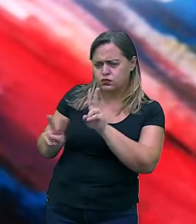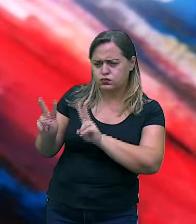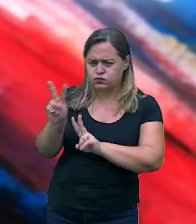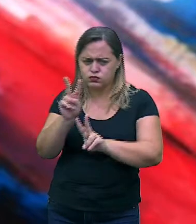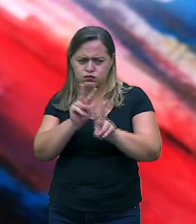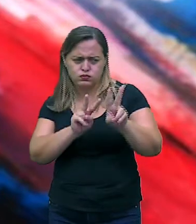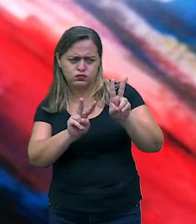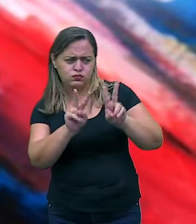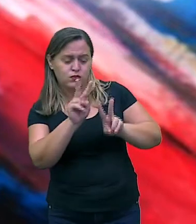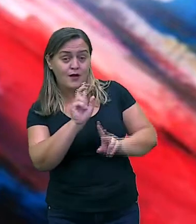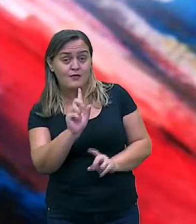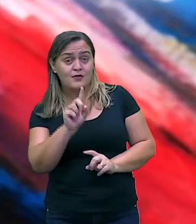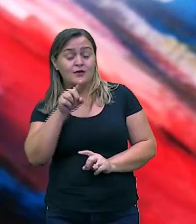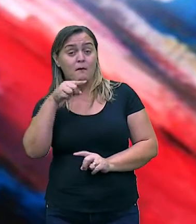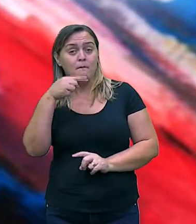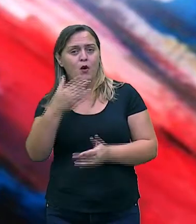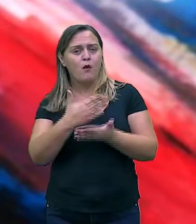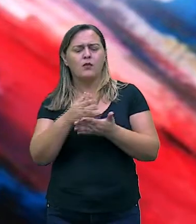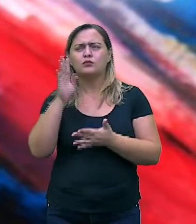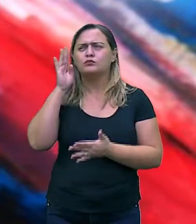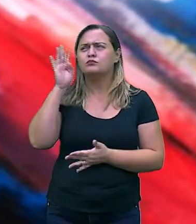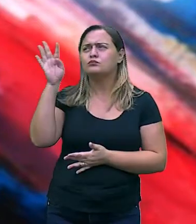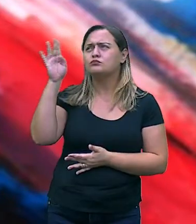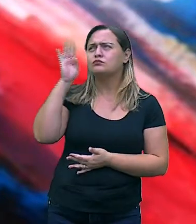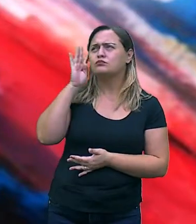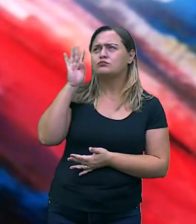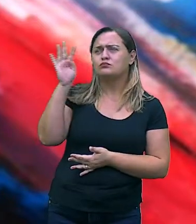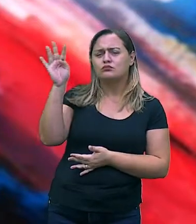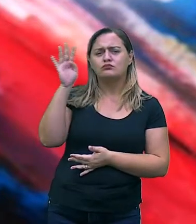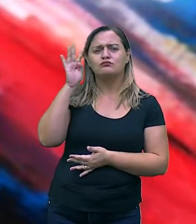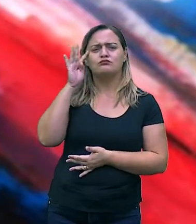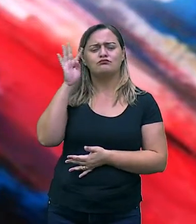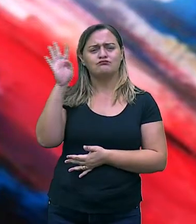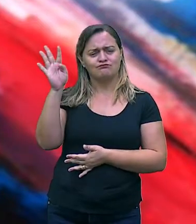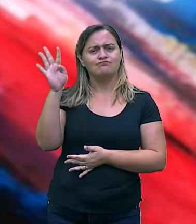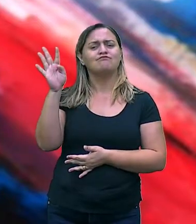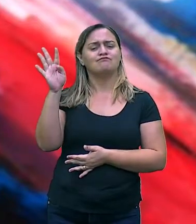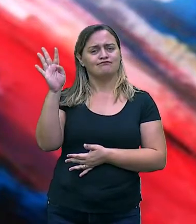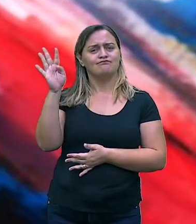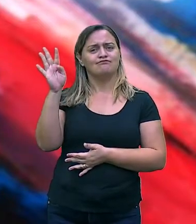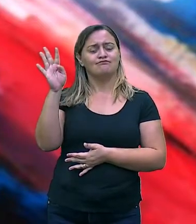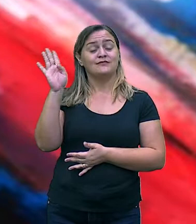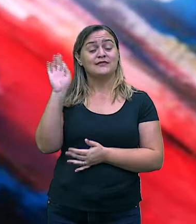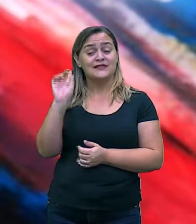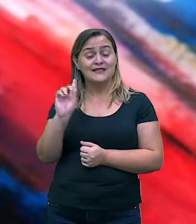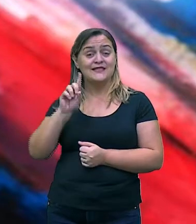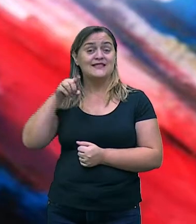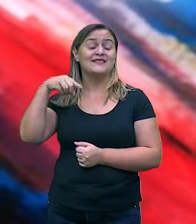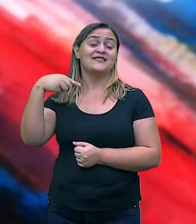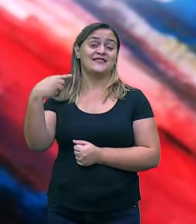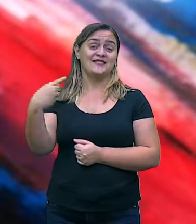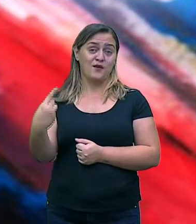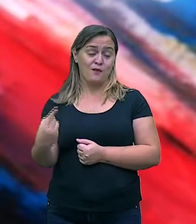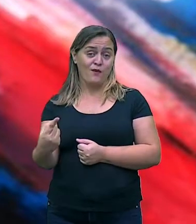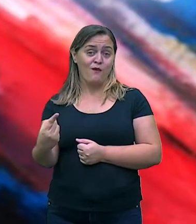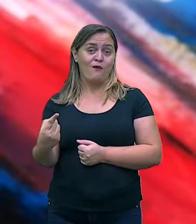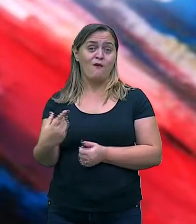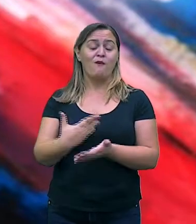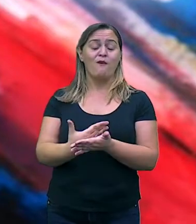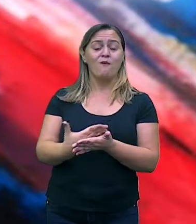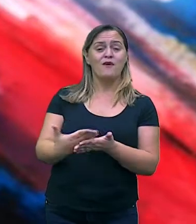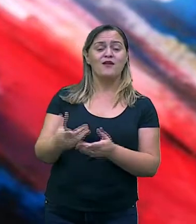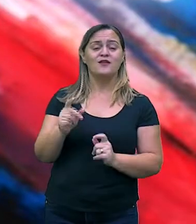artístico, ele compõe primeiramente em sua mente e logo após ele passa